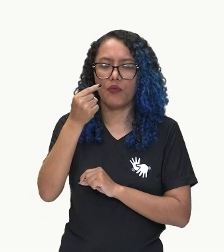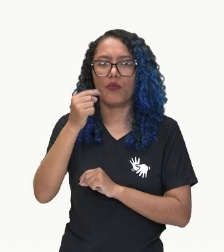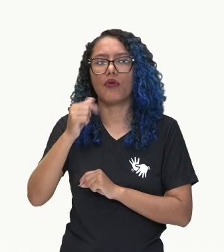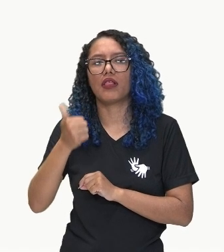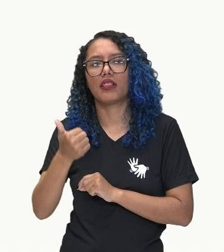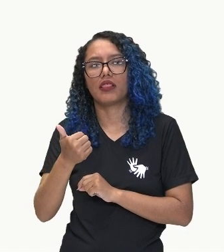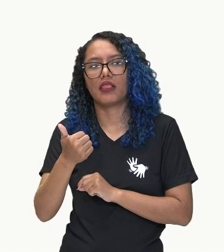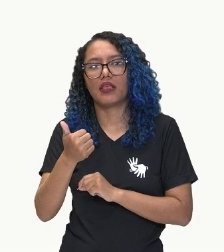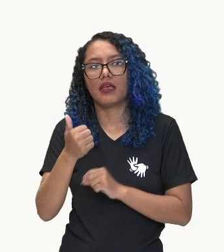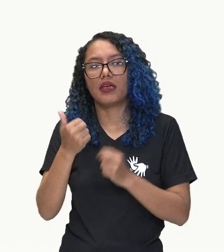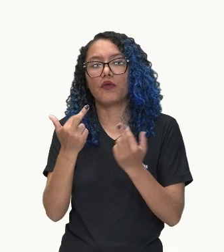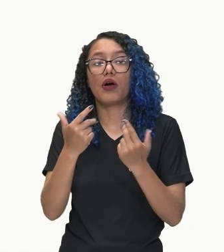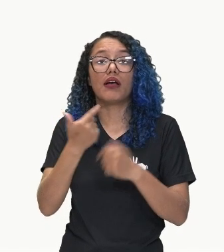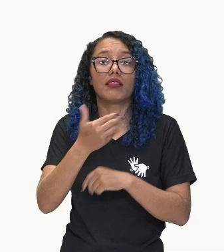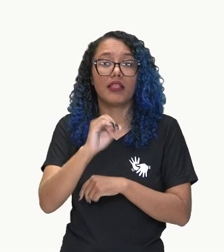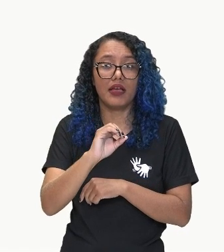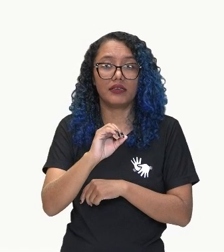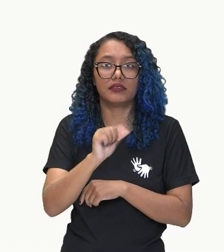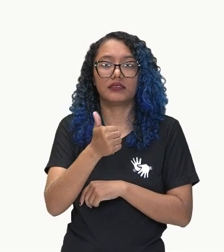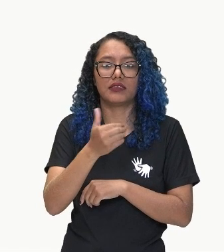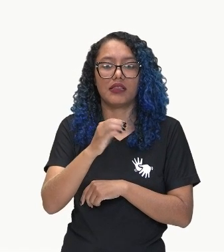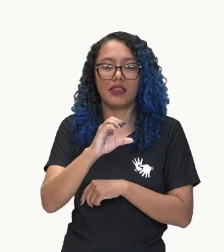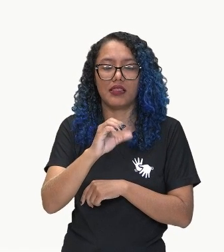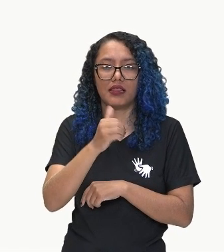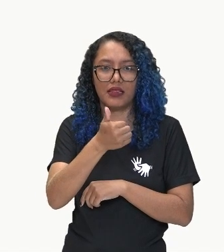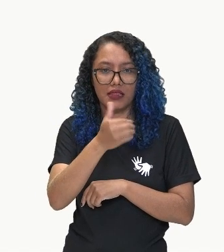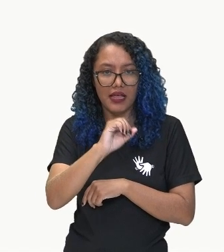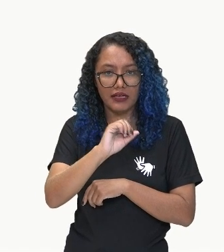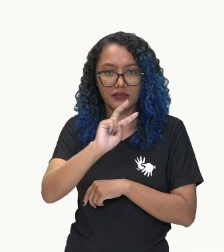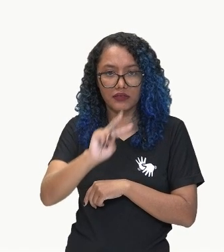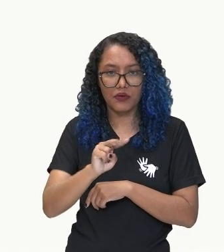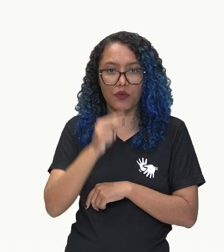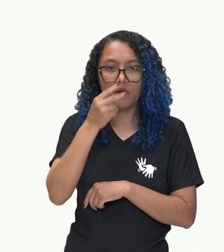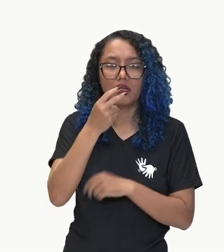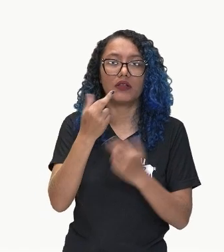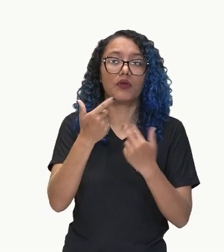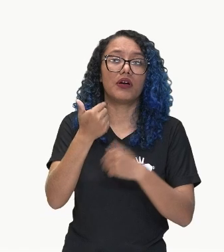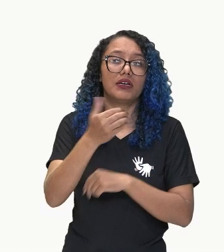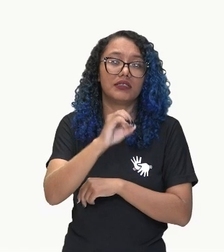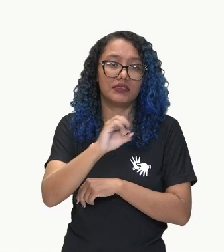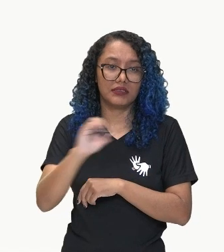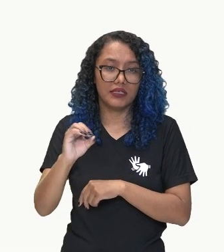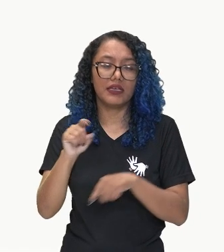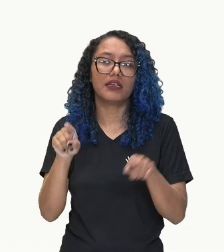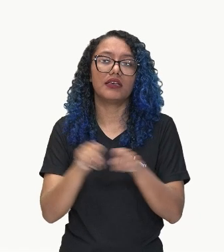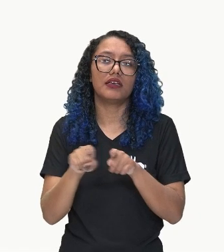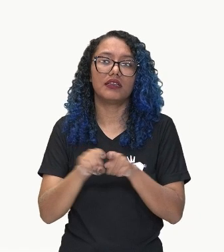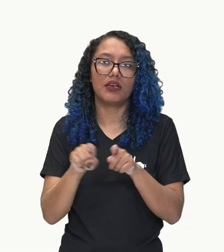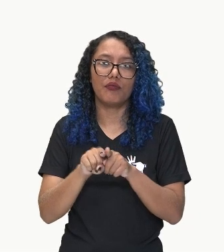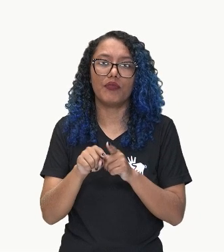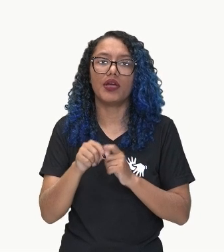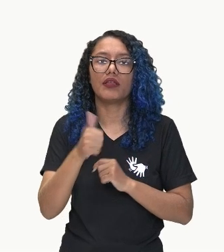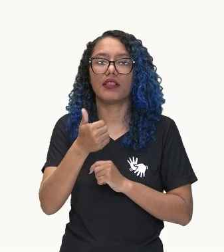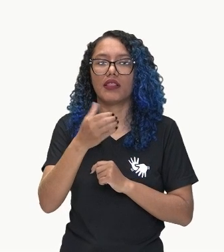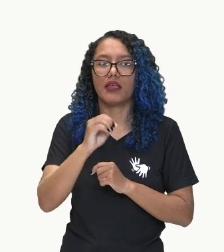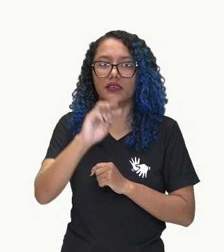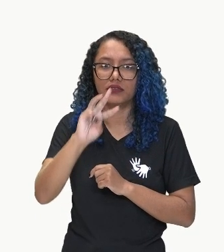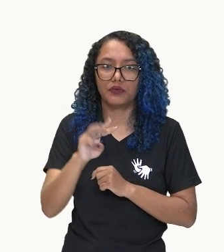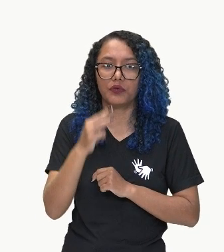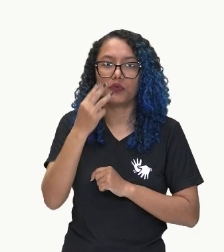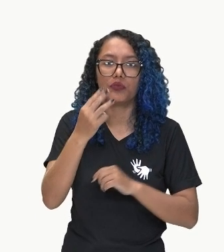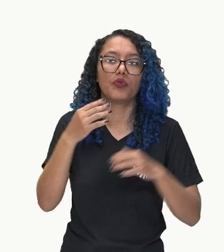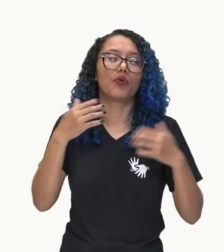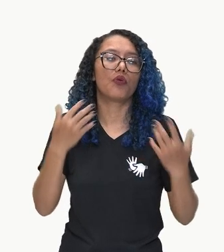ao quadrado, que dá 100, e apareceu aí também o 10 ao cubo, que dá